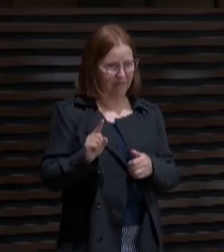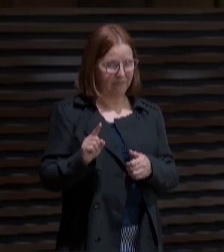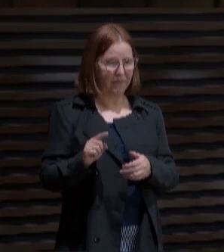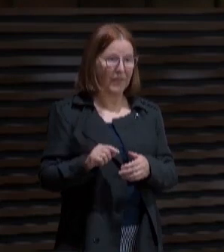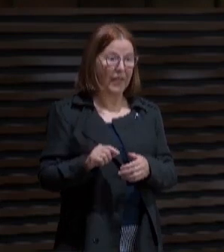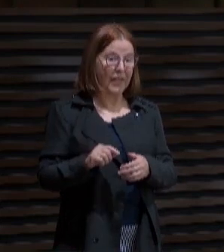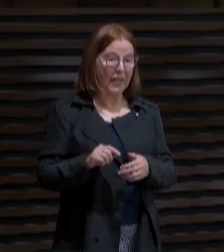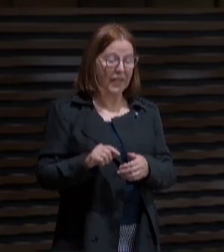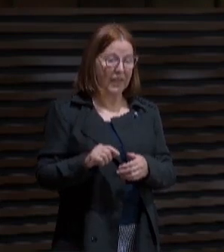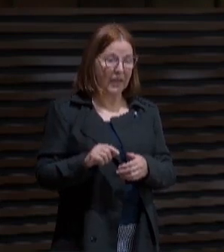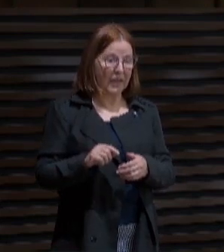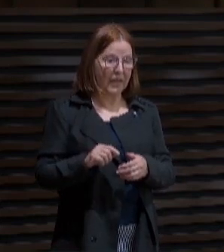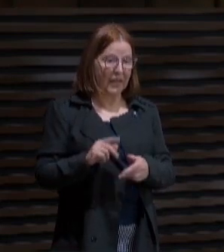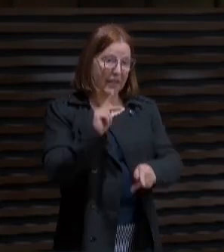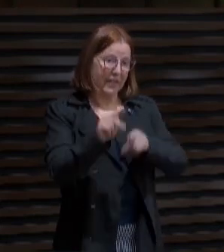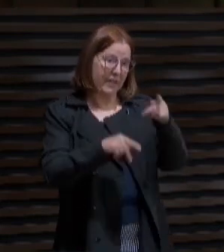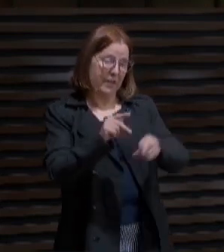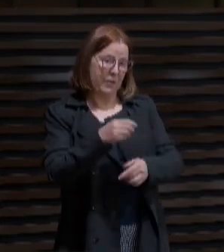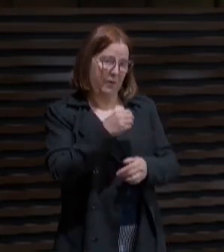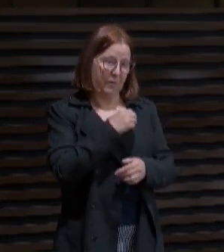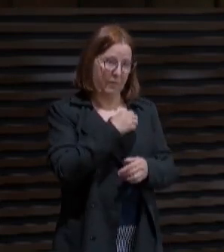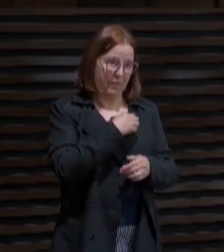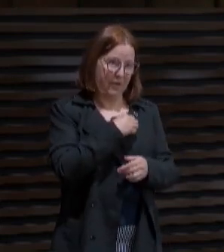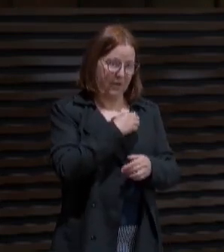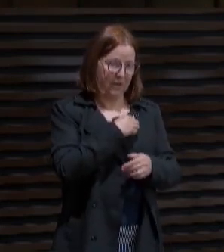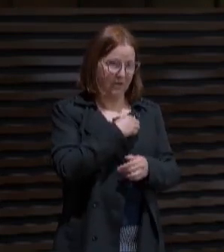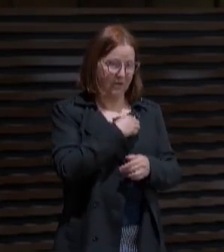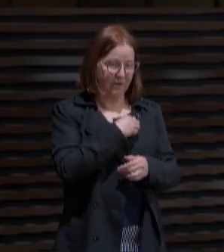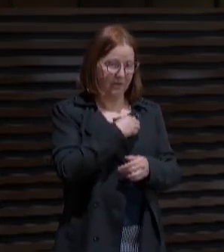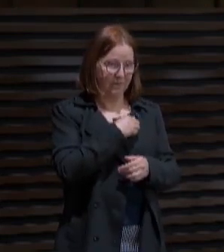redimidos se tornaram totalmente puros quanto ele era.